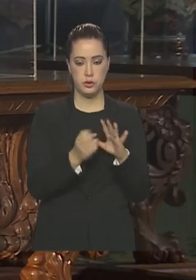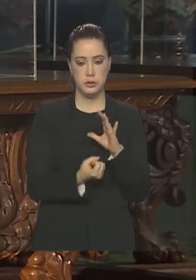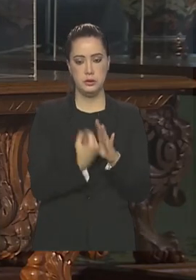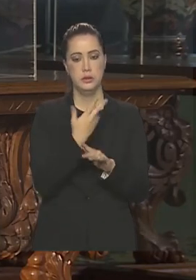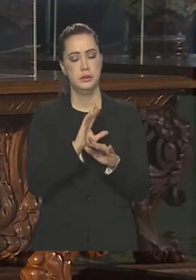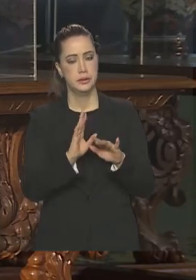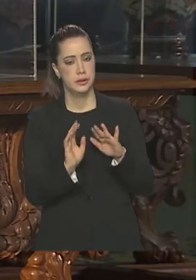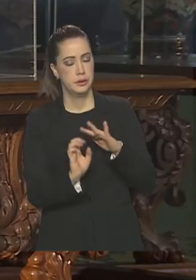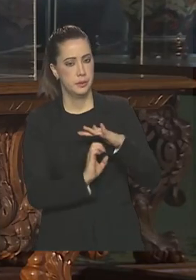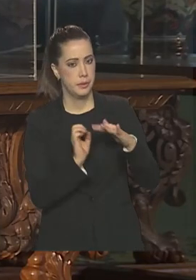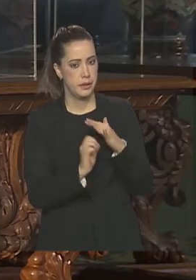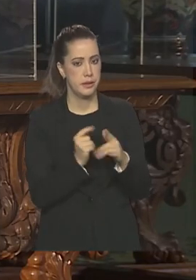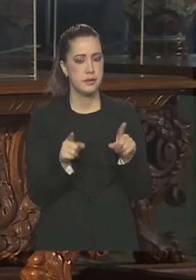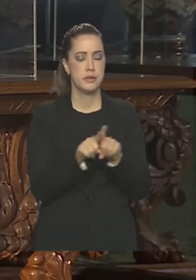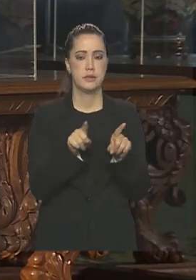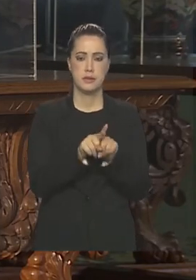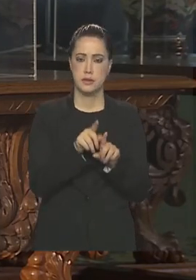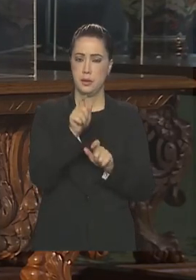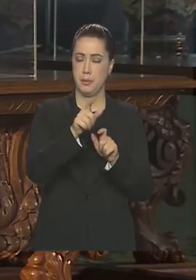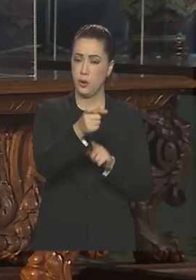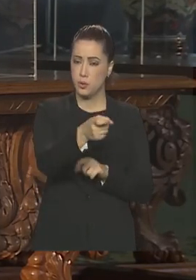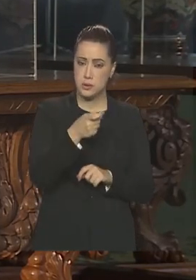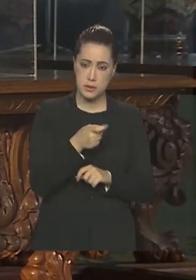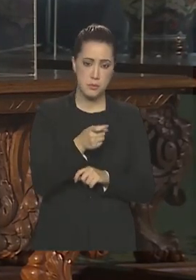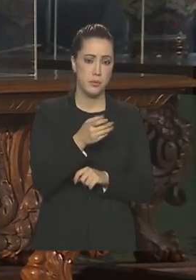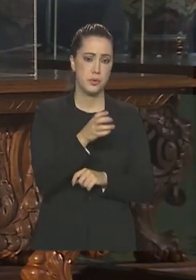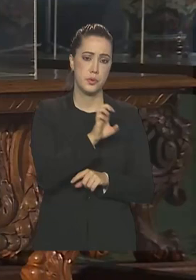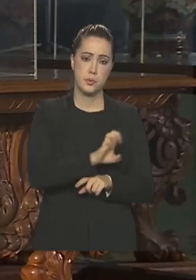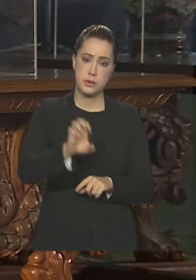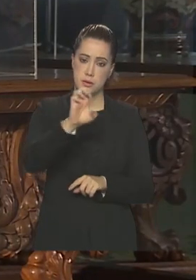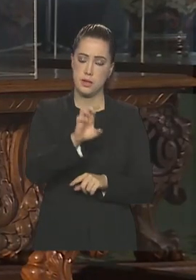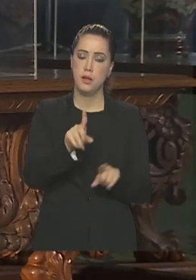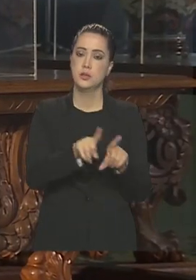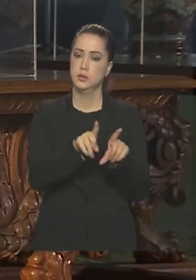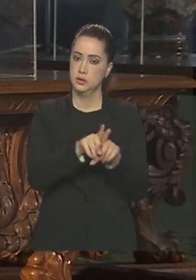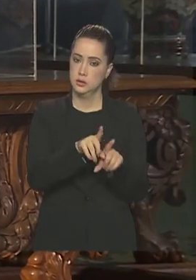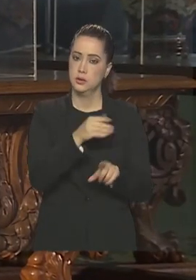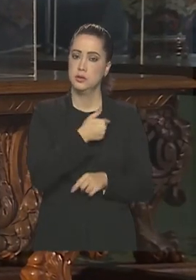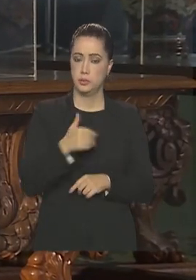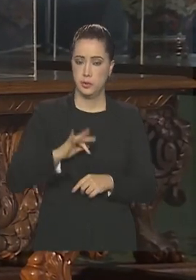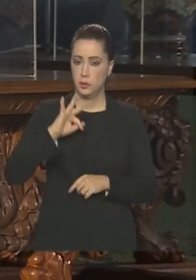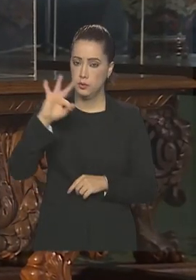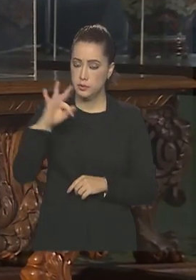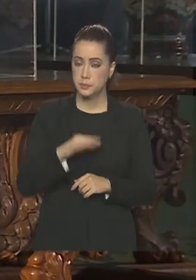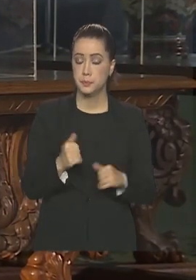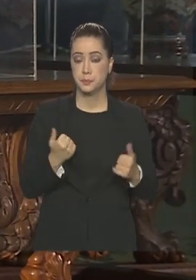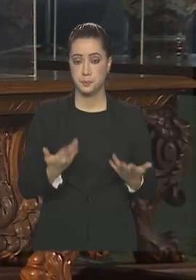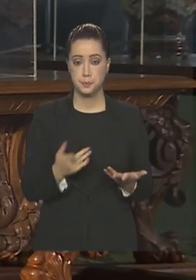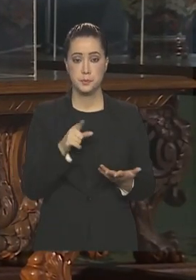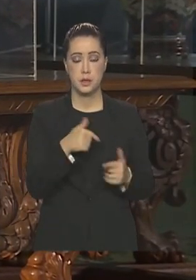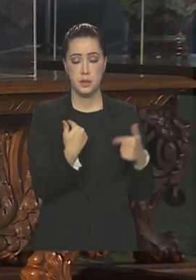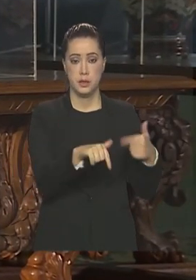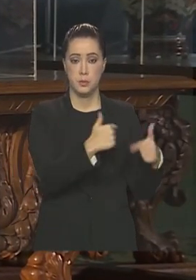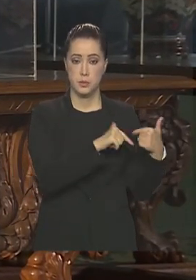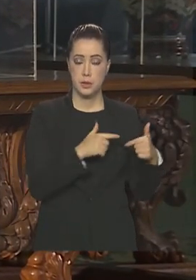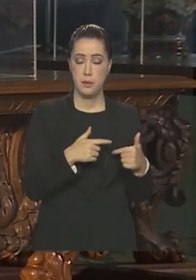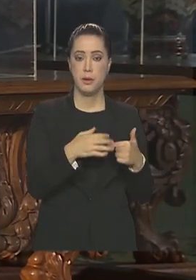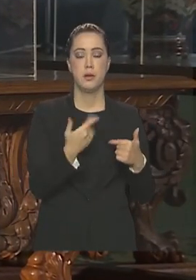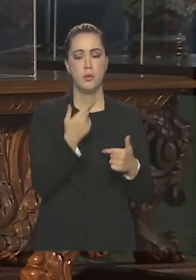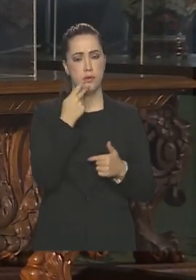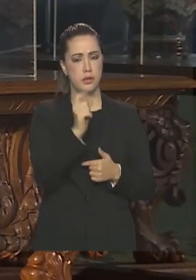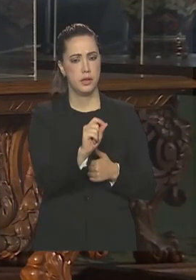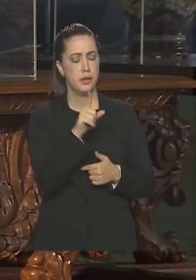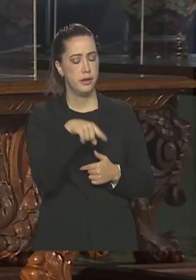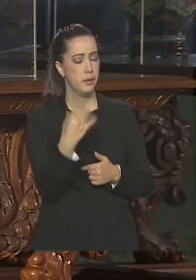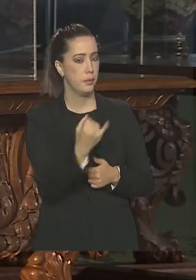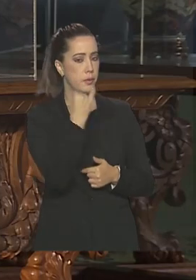geradores, transmissores e também com os tributos para os estados e com o governo federal. E é uma operação, como eu coloquei, que